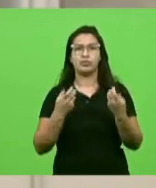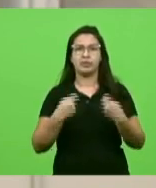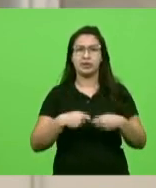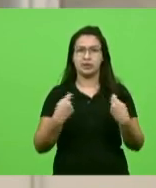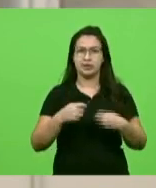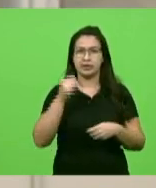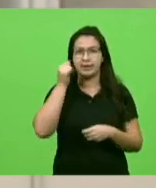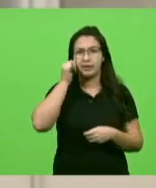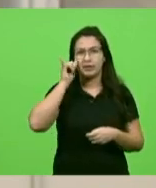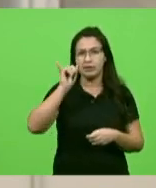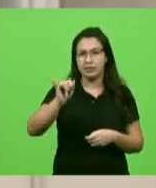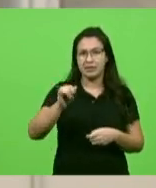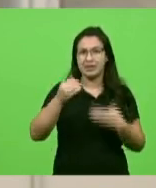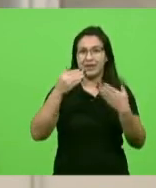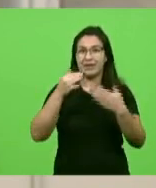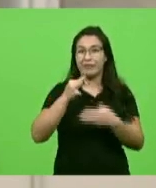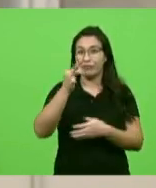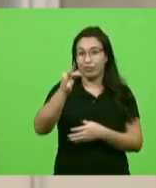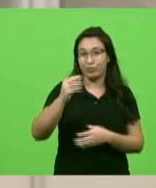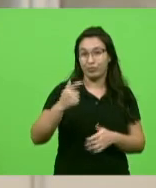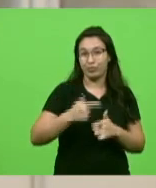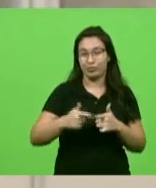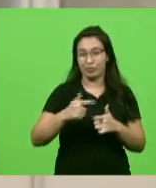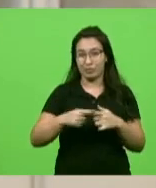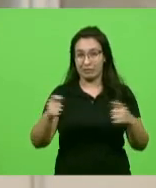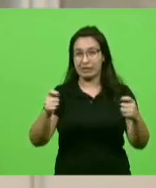evitar o resultado"